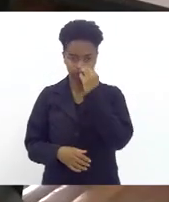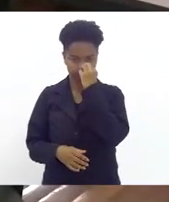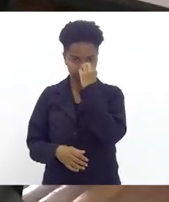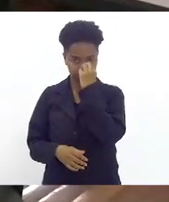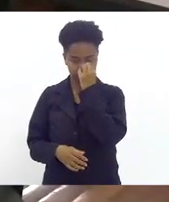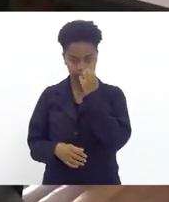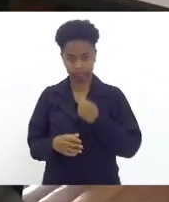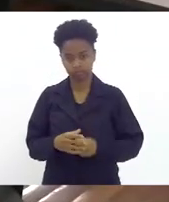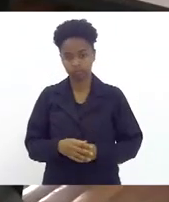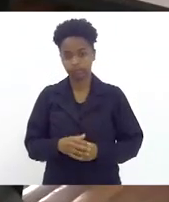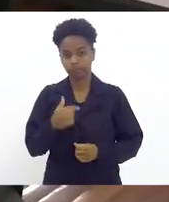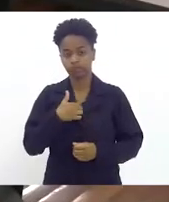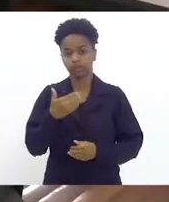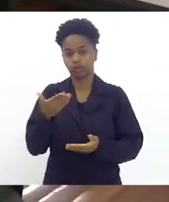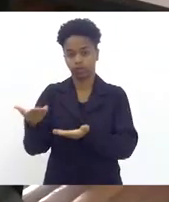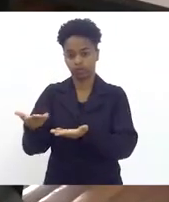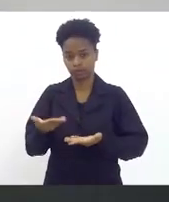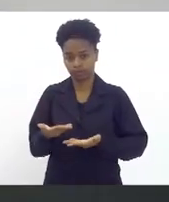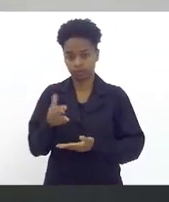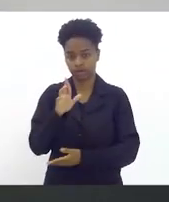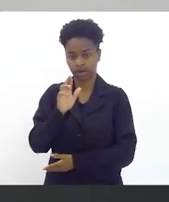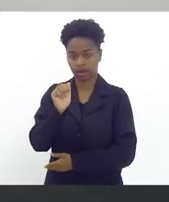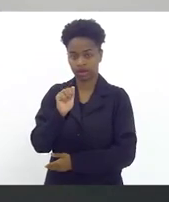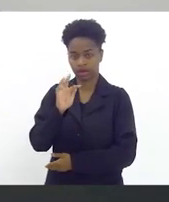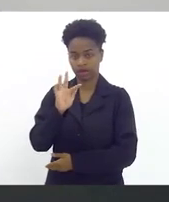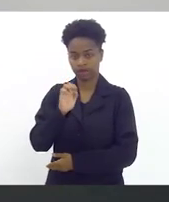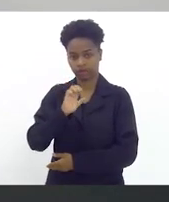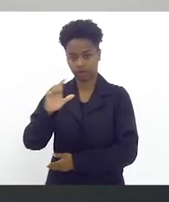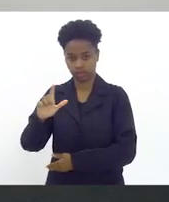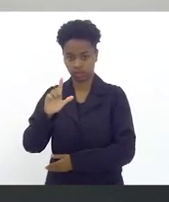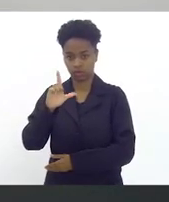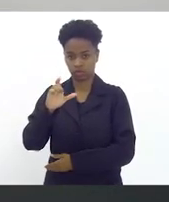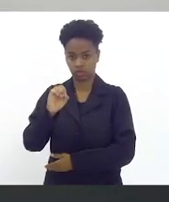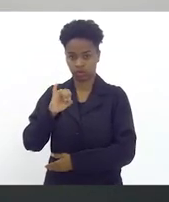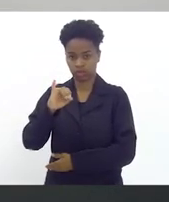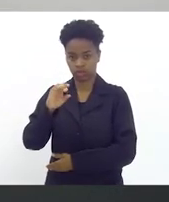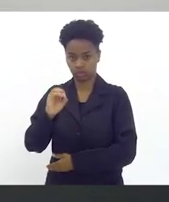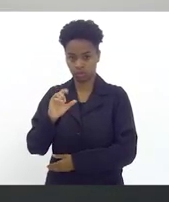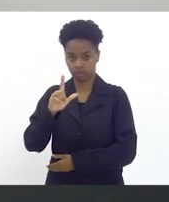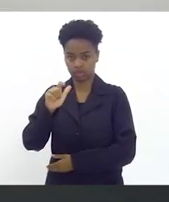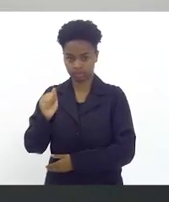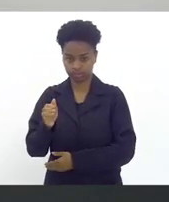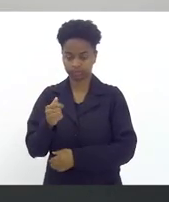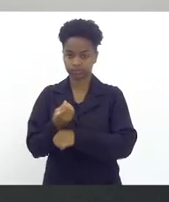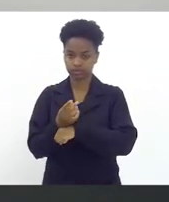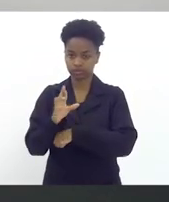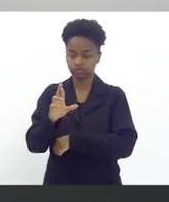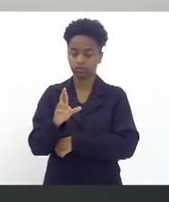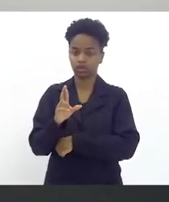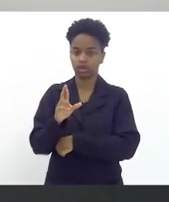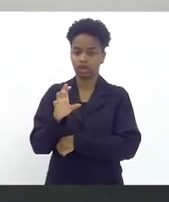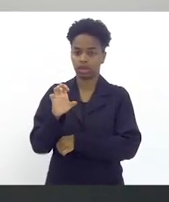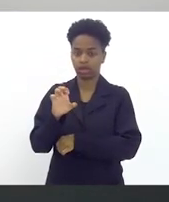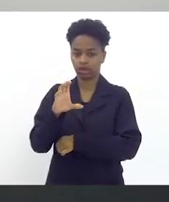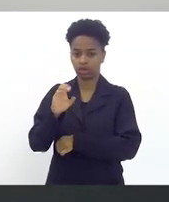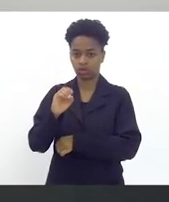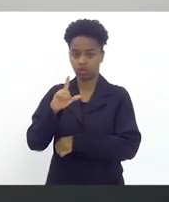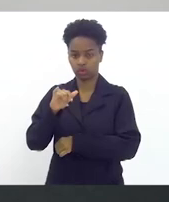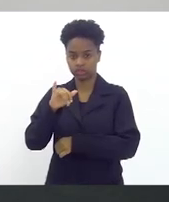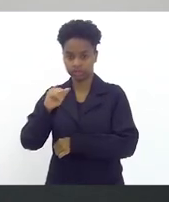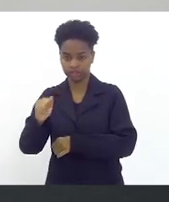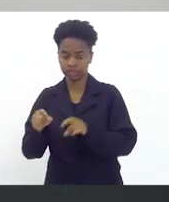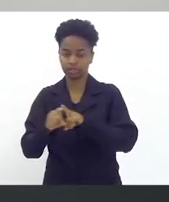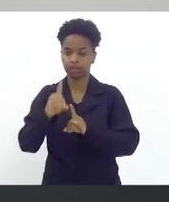chama então para compor a mesa o Rafael Loyola Doutor em Ecologia pela Unicamp diretora executivo do Instituto